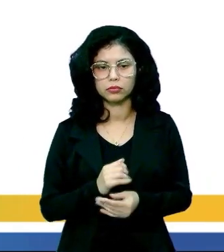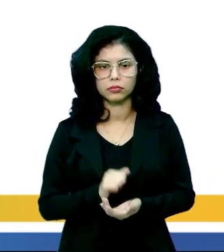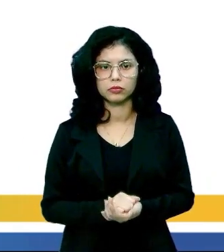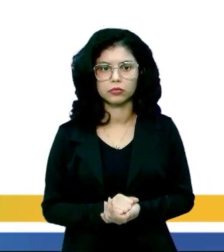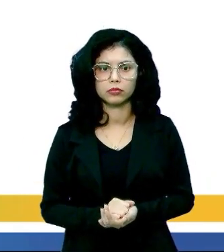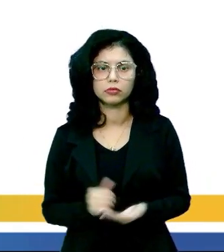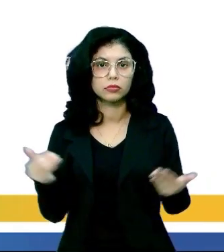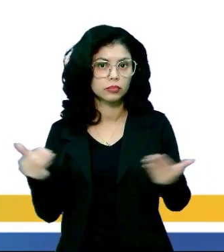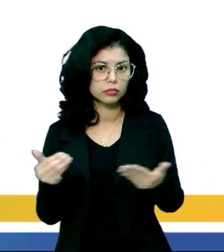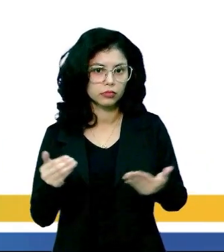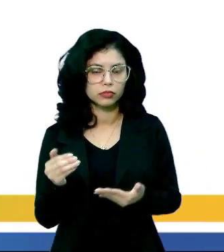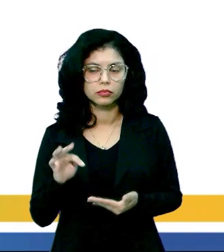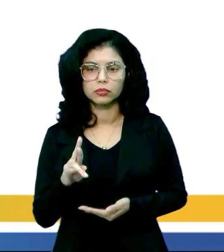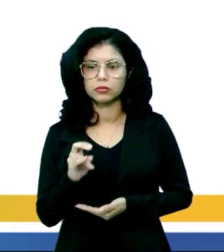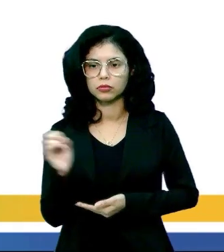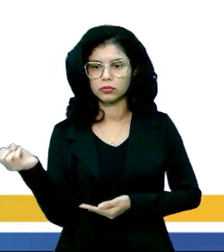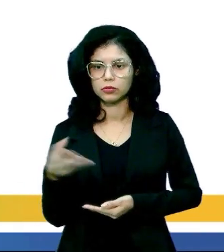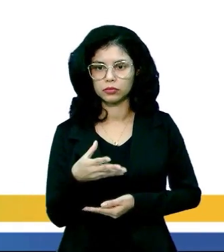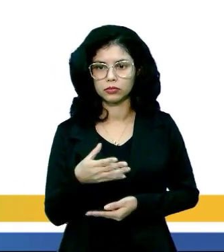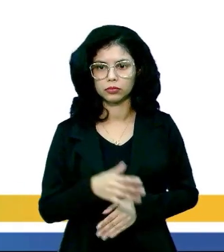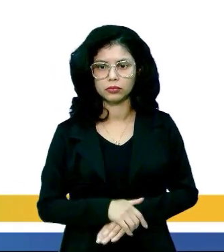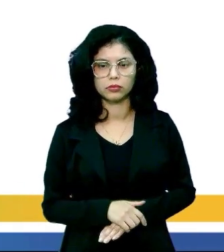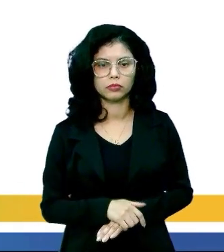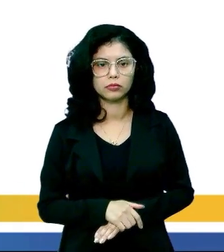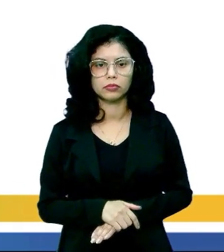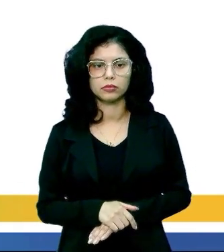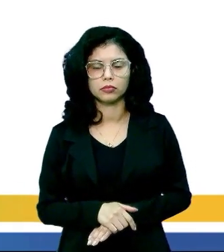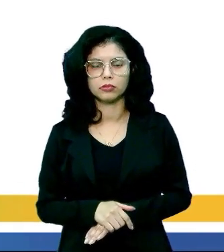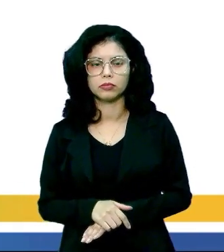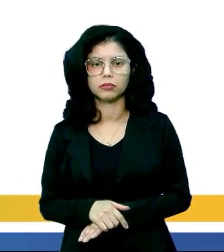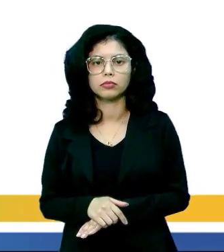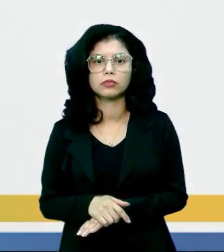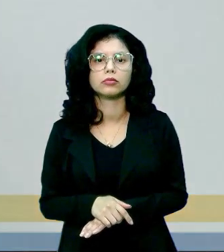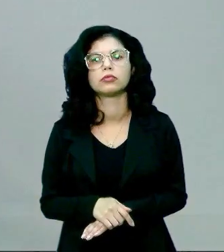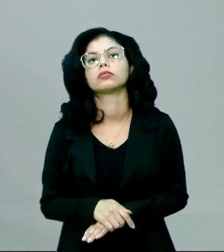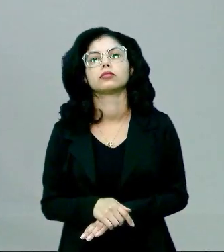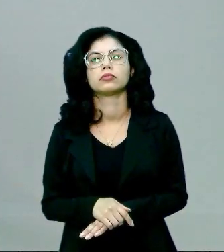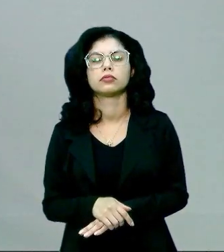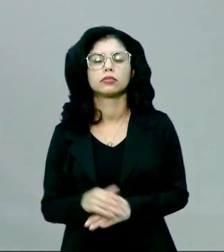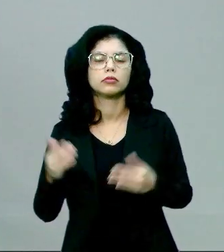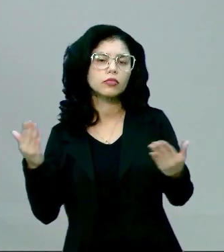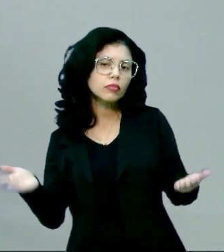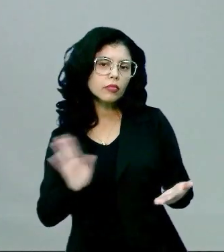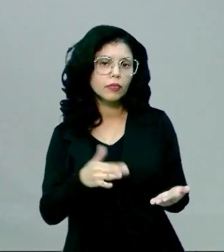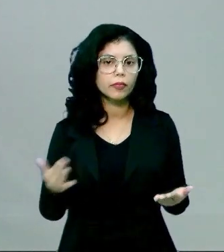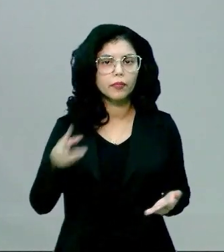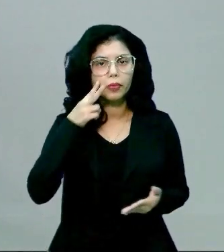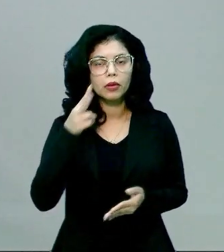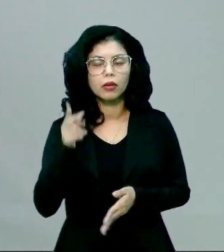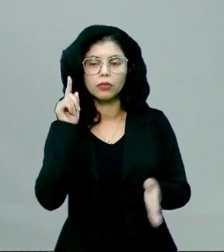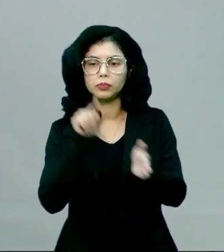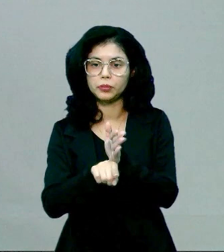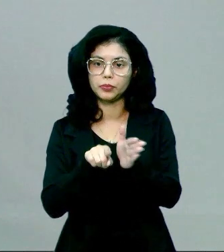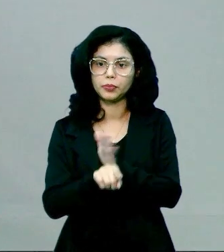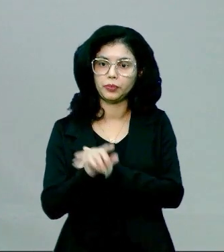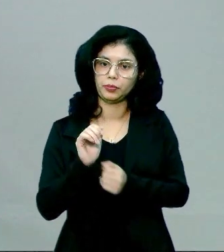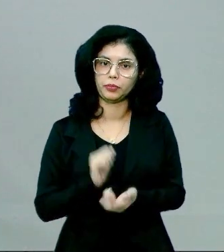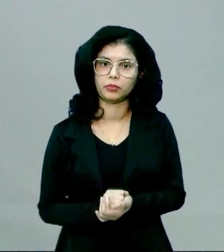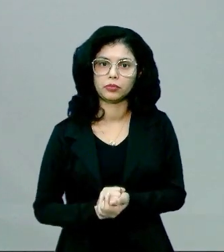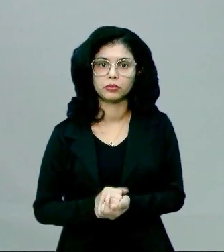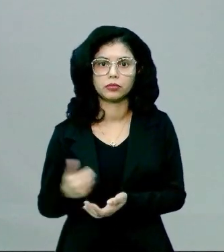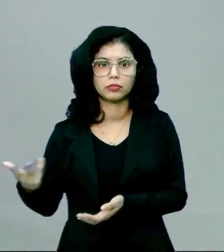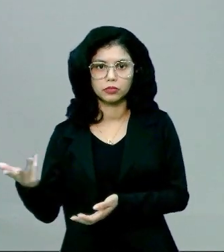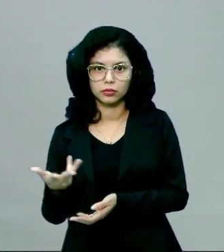dos atuais funcionários? Então, olha aí, pessoal. Quando a gente vê uma questão dessa,